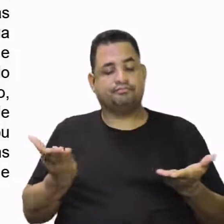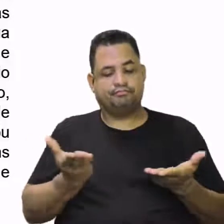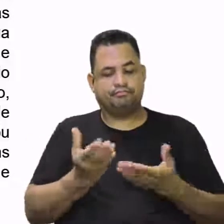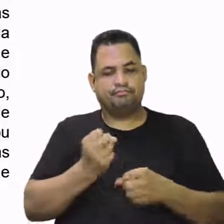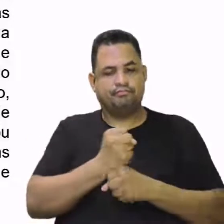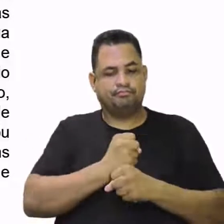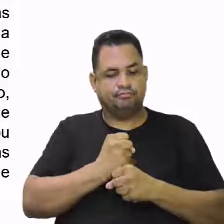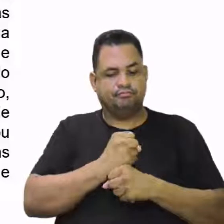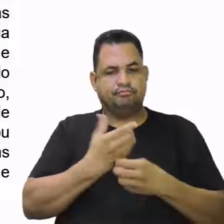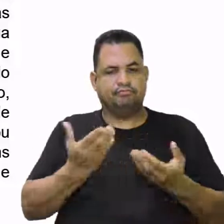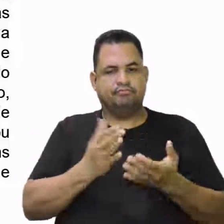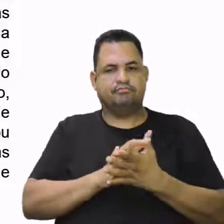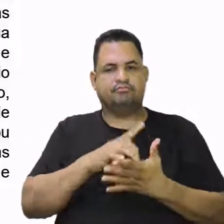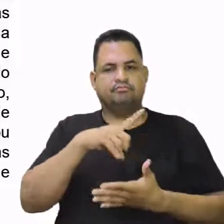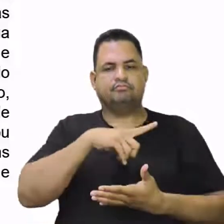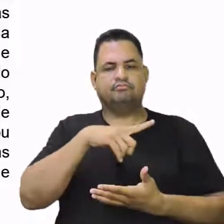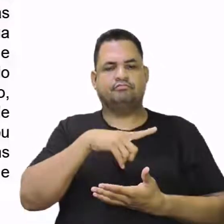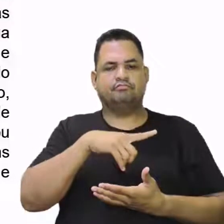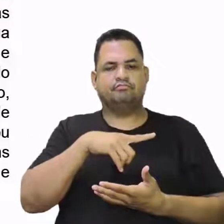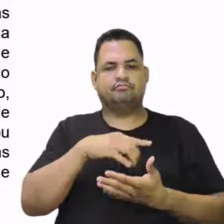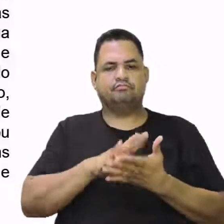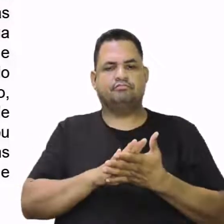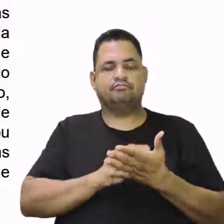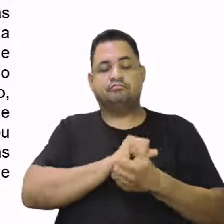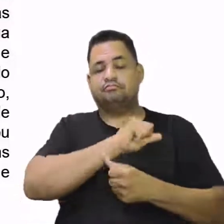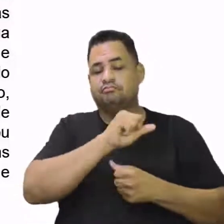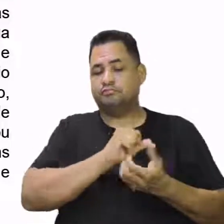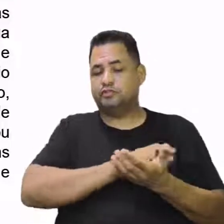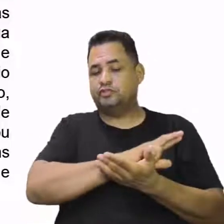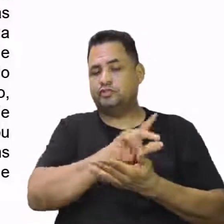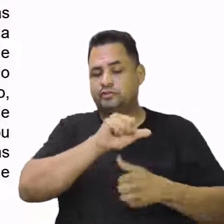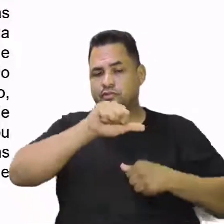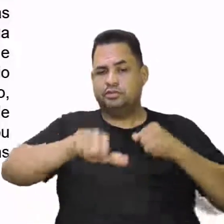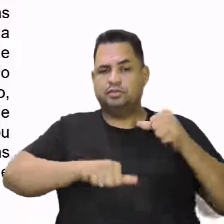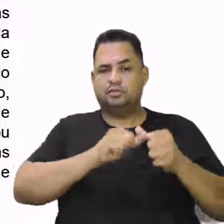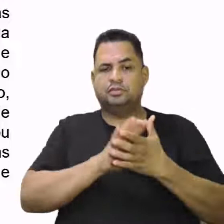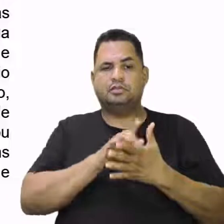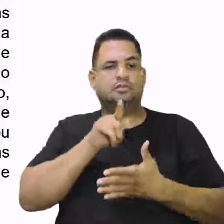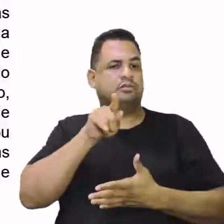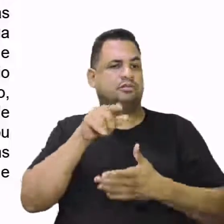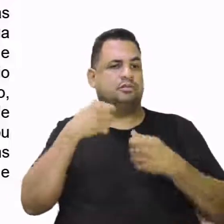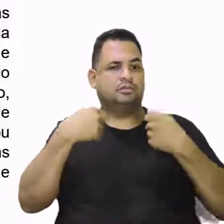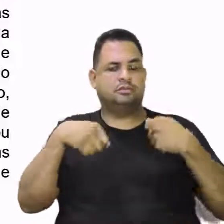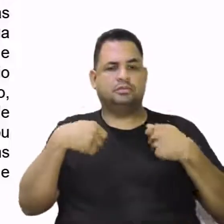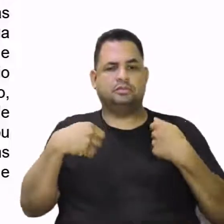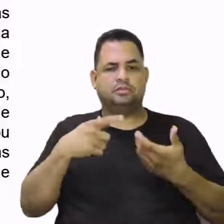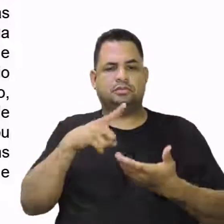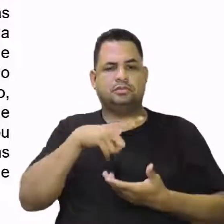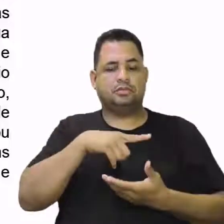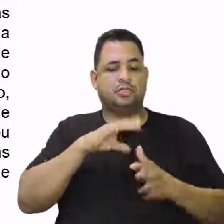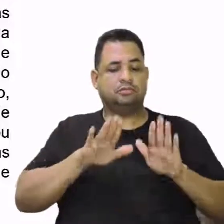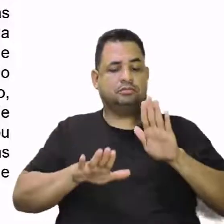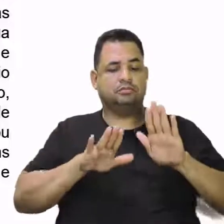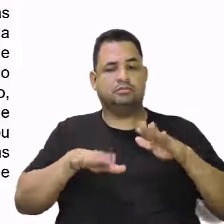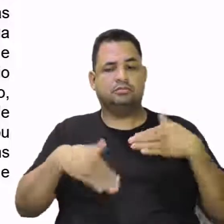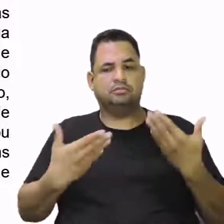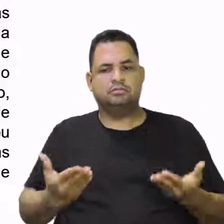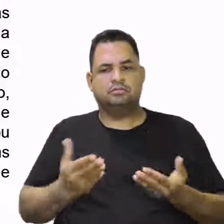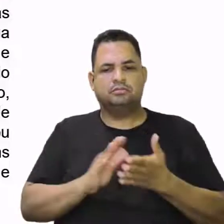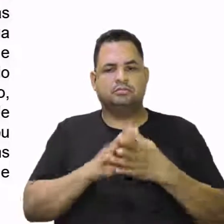ele virá com certeza com muitas mudanças. Então você vai precisar ter esse cuidado